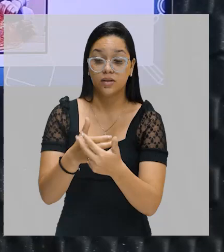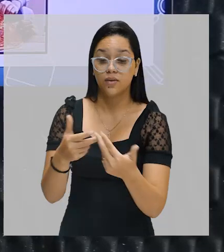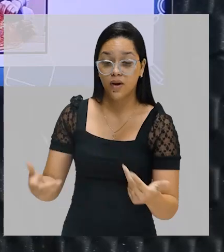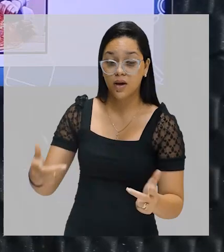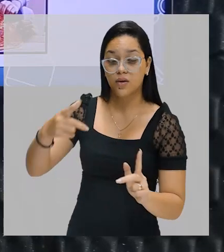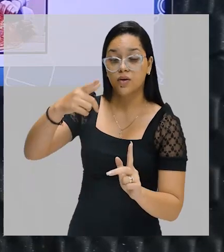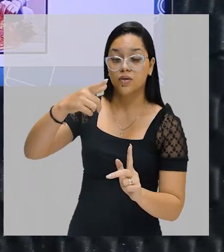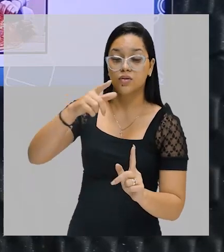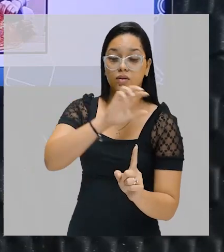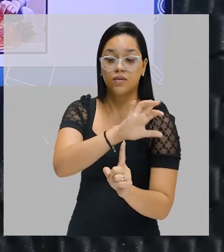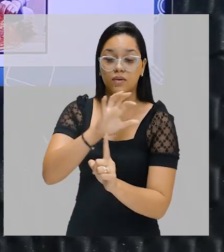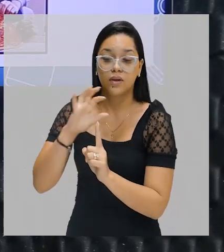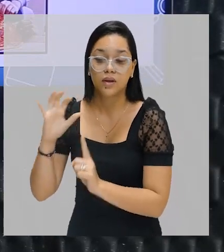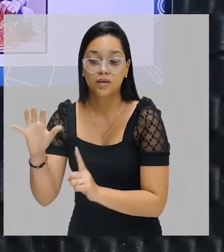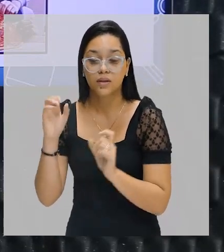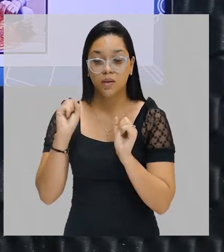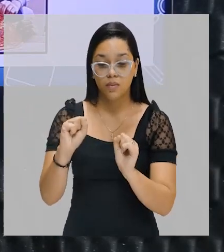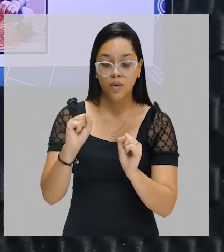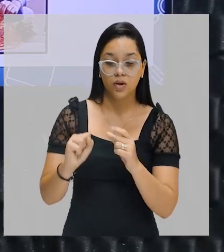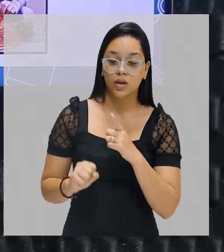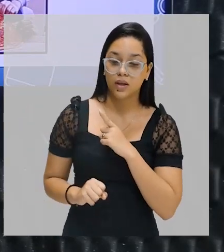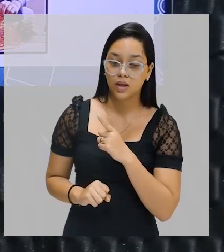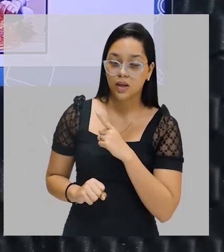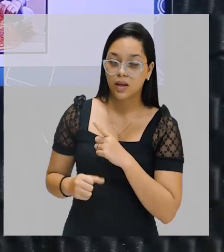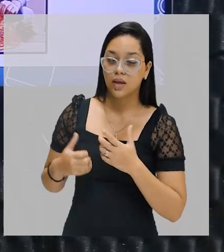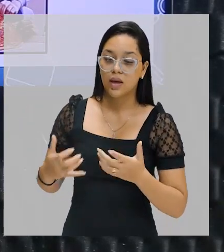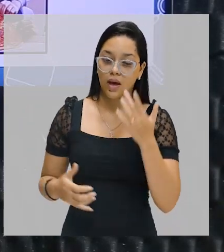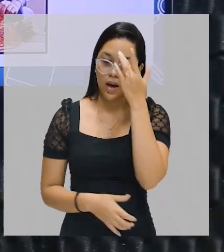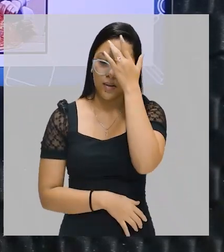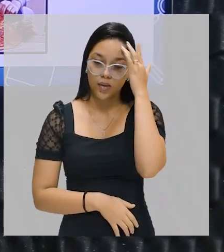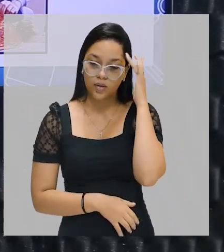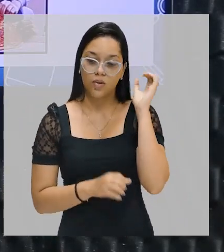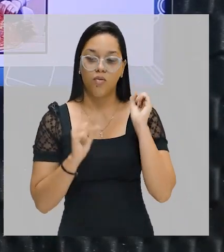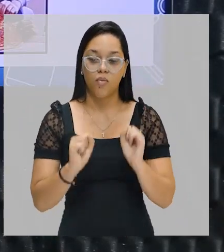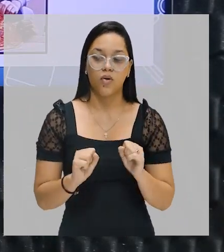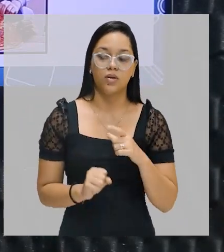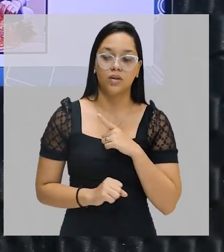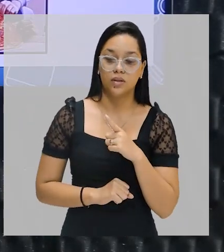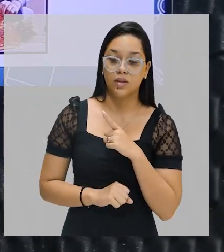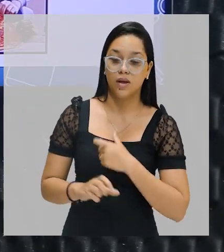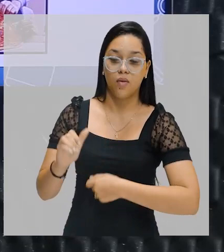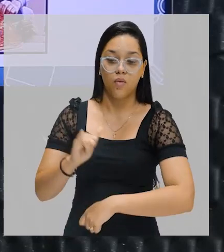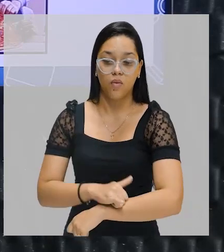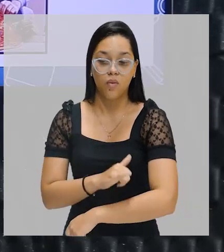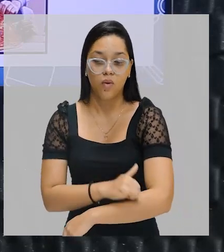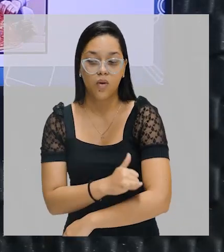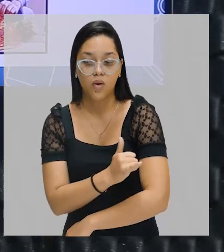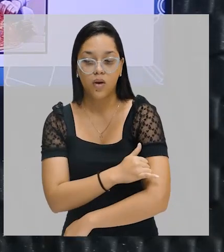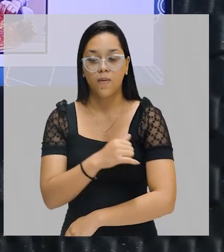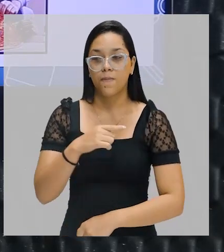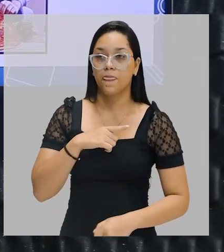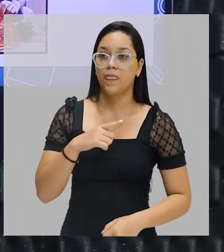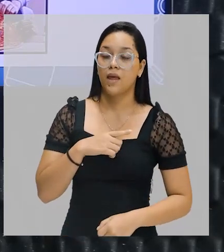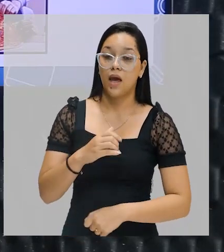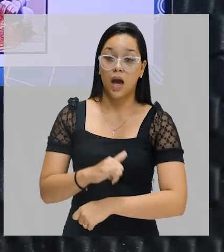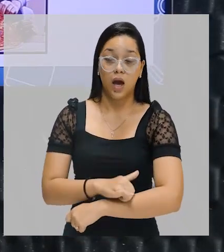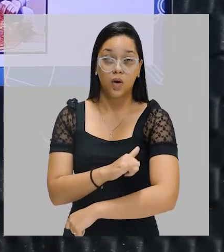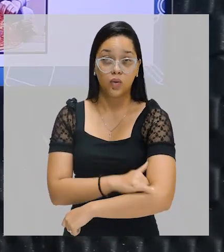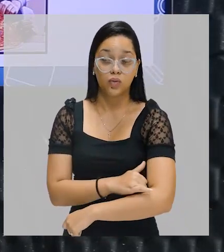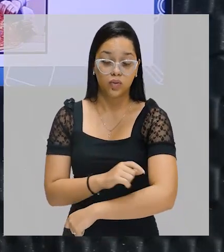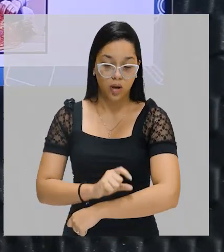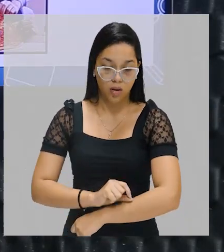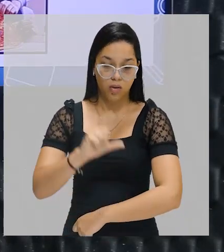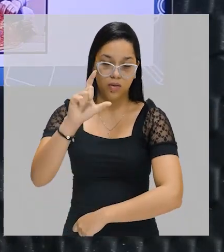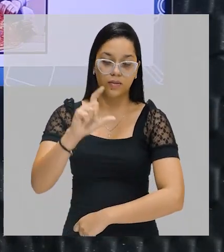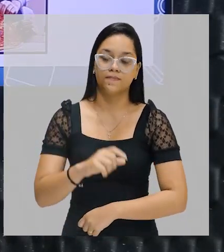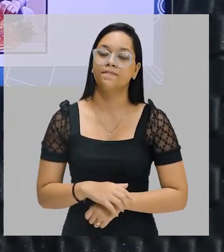fatores podem influenciar, fazer com que o indivíduo ele se torne obeso, ele tenha a gordura corporal em